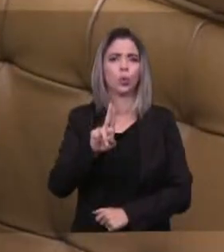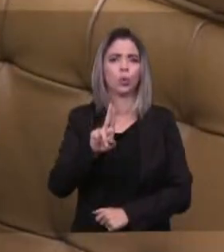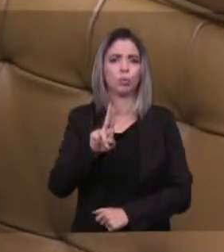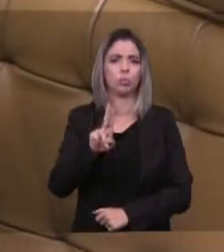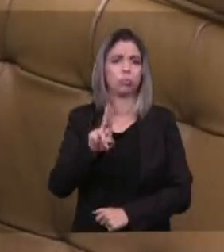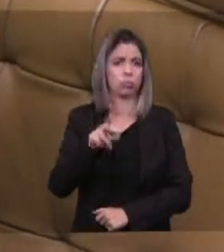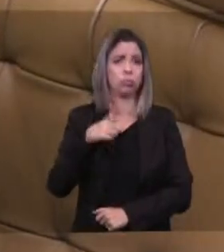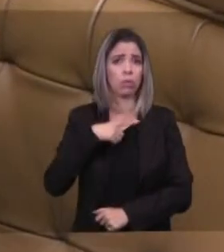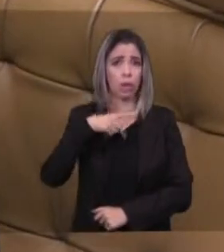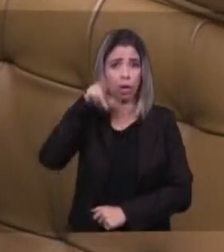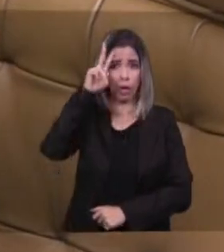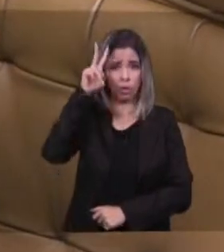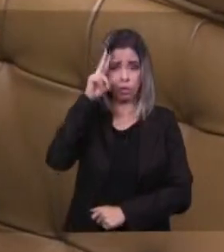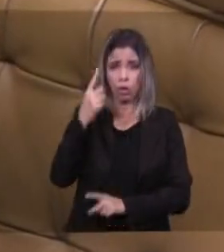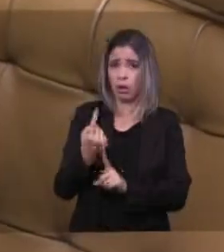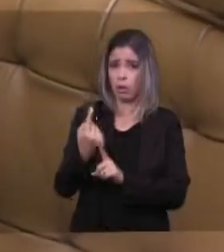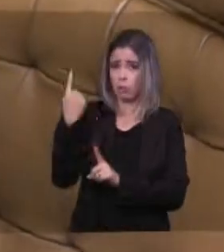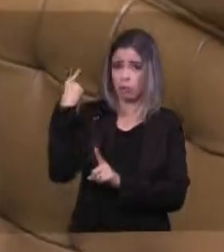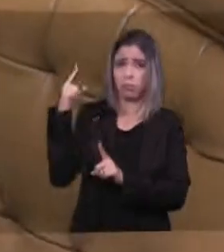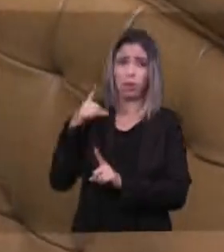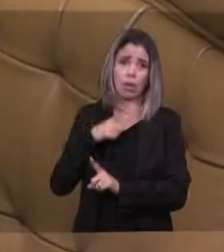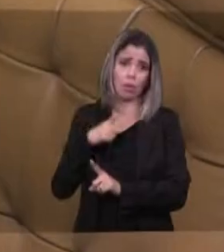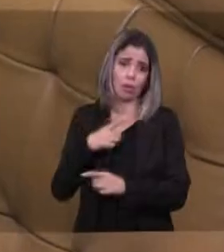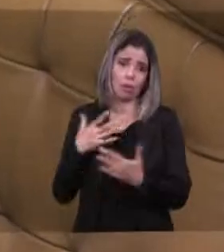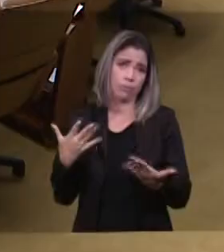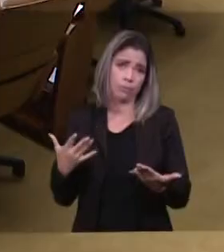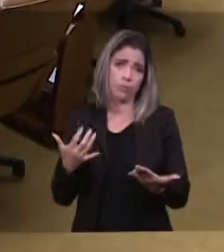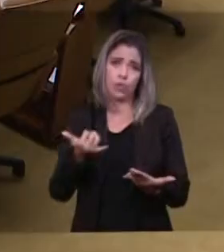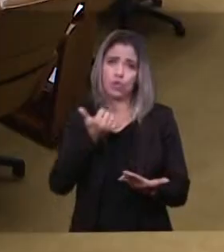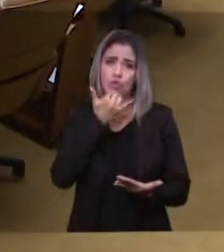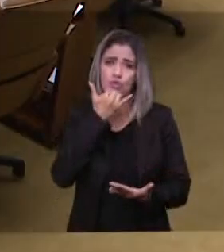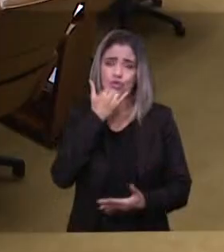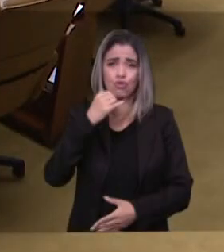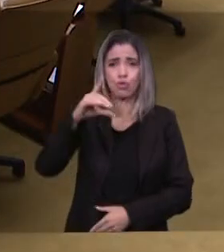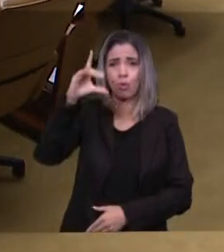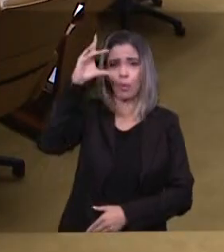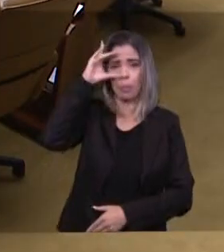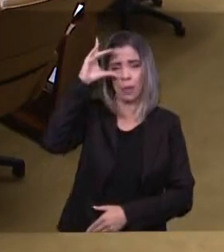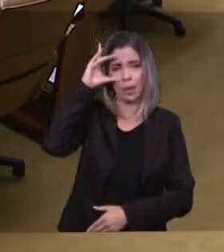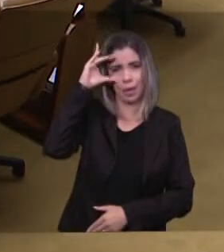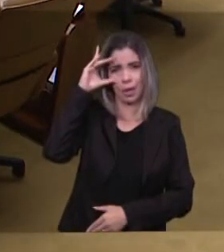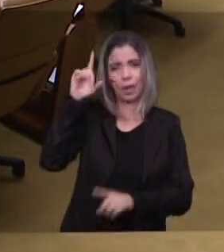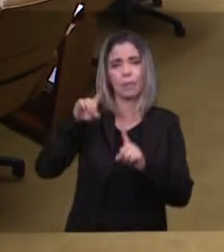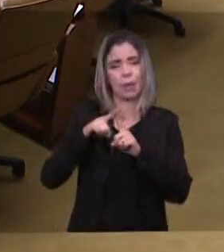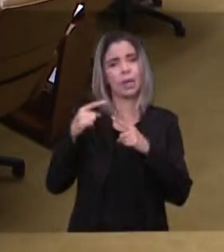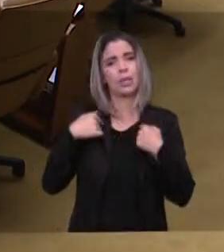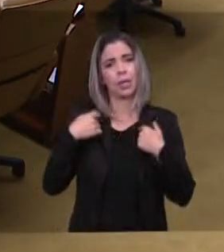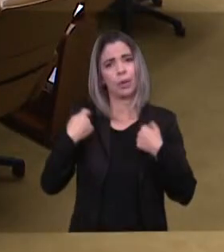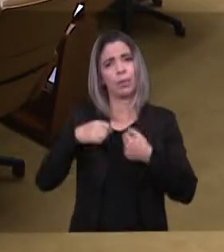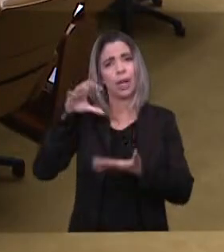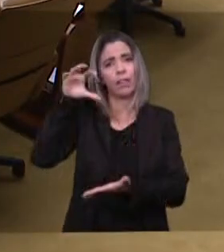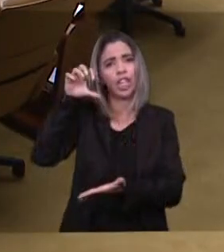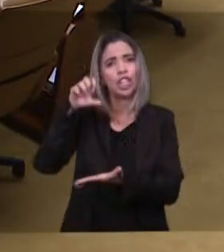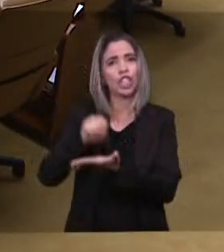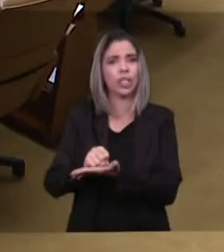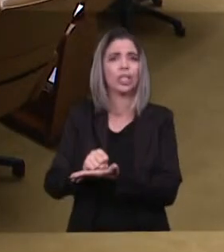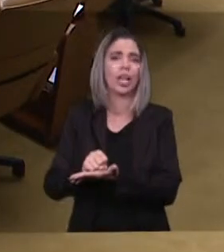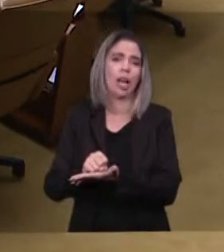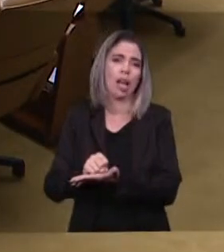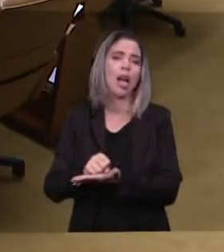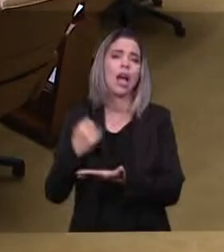E não sejamos simplistas. Desculpe-me, ministro André, mas eu queria fazer esse registro, porque me